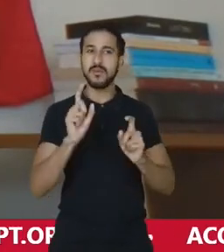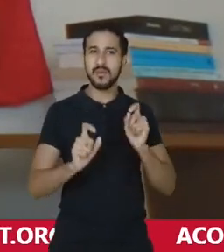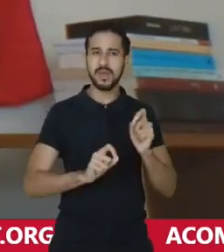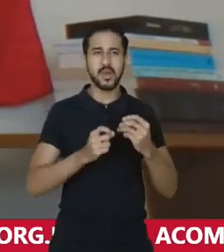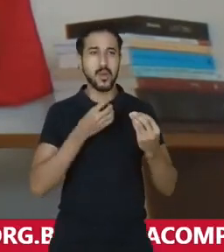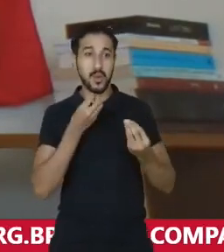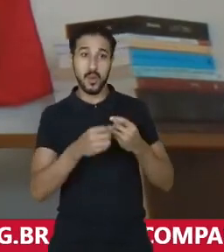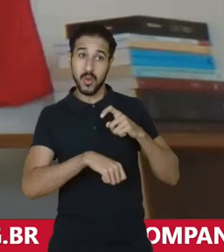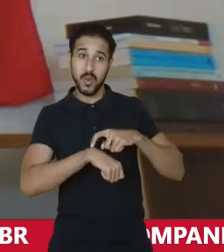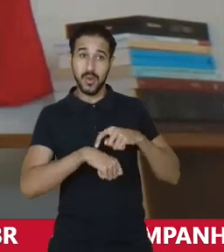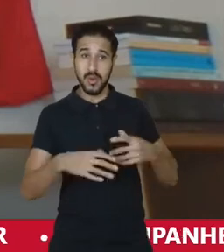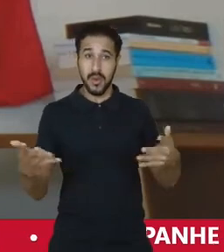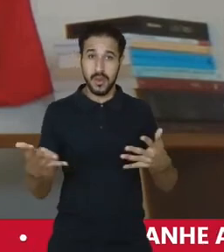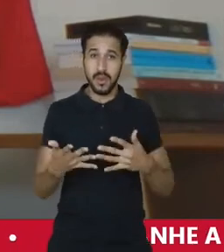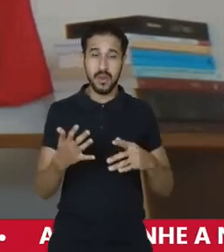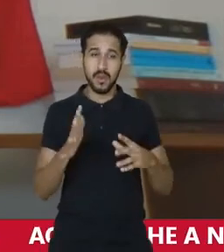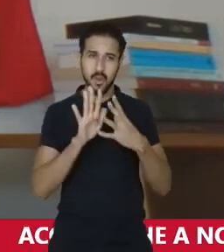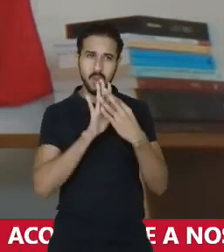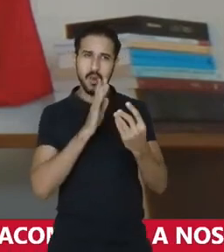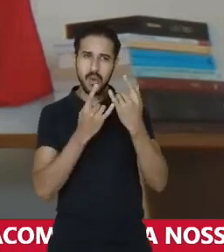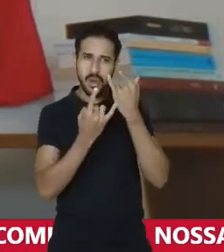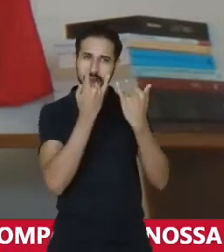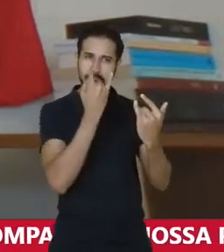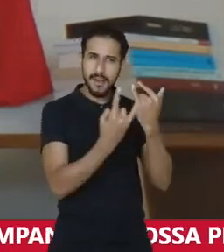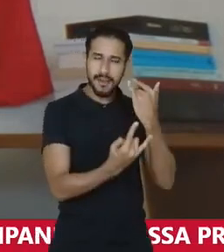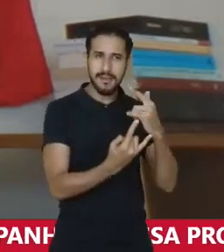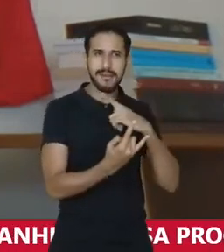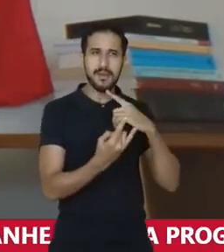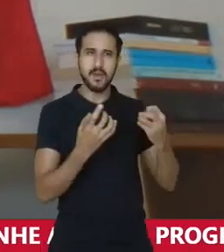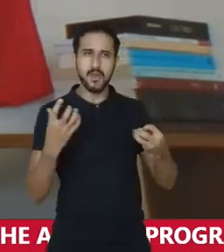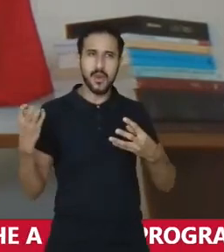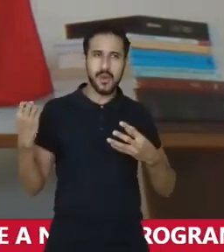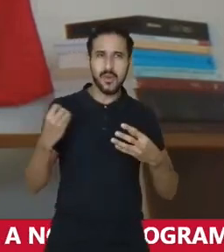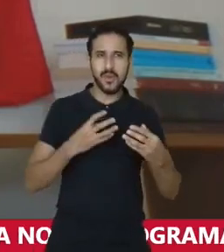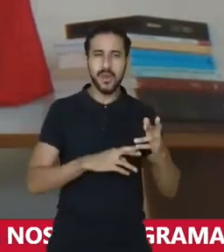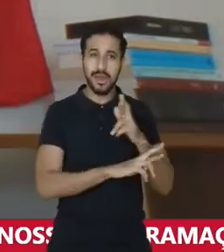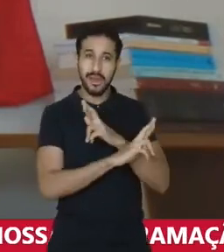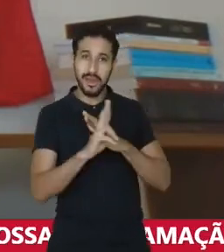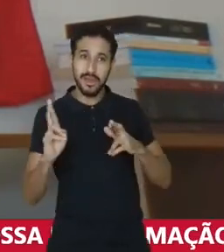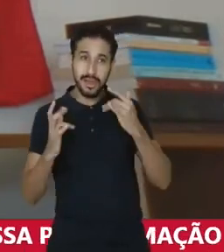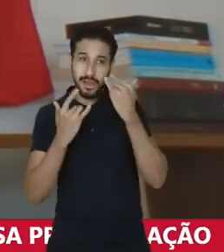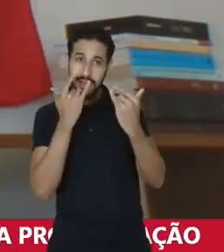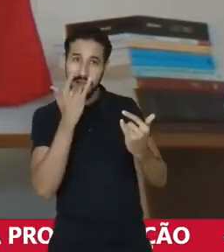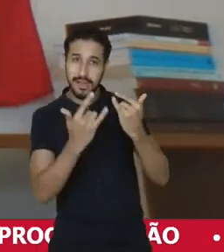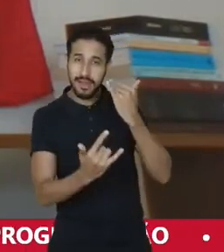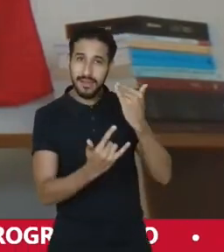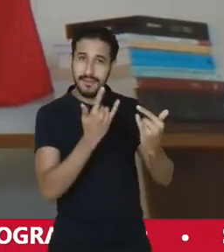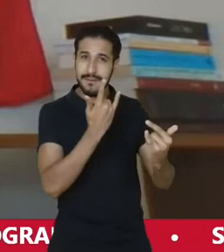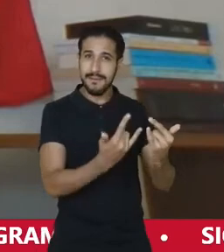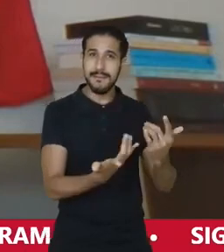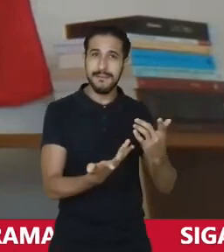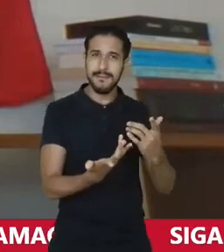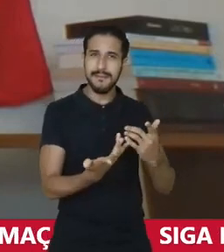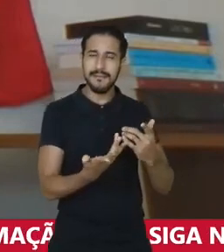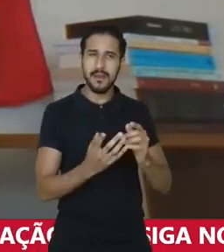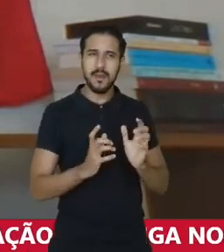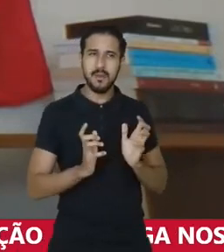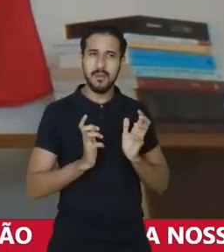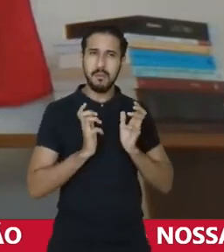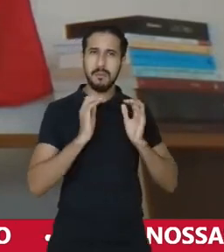como, no momento atual do capitalismo, existem novas dinâmicas em que o capitalismo se